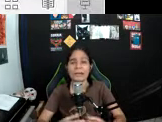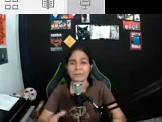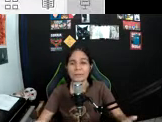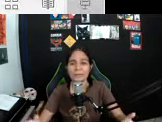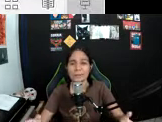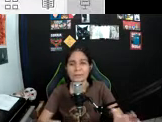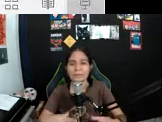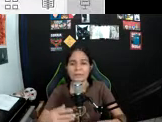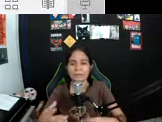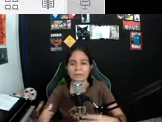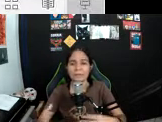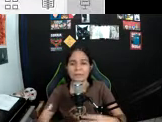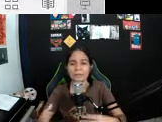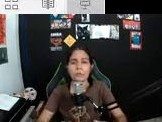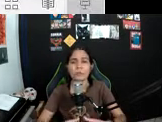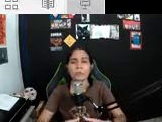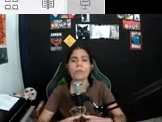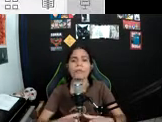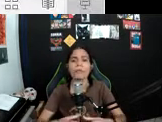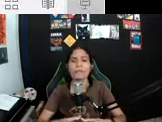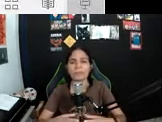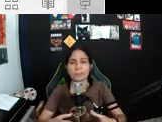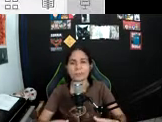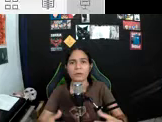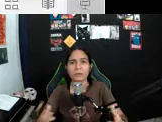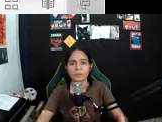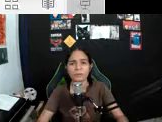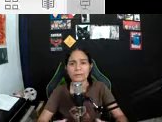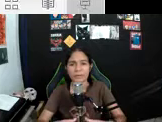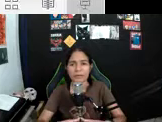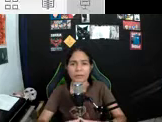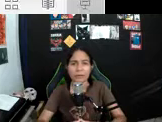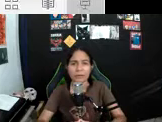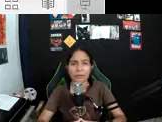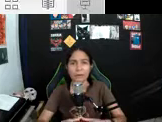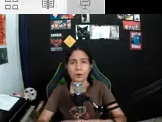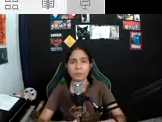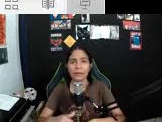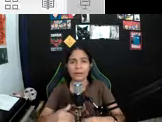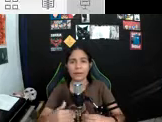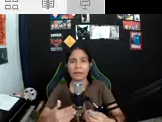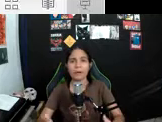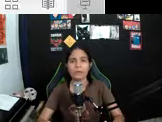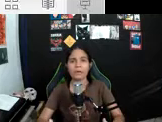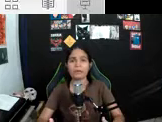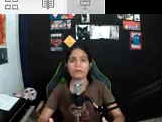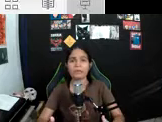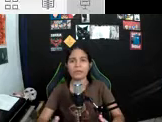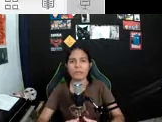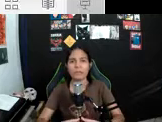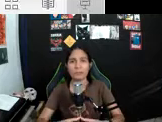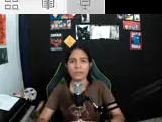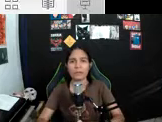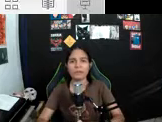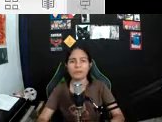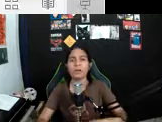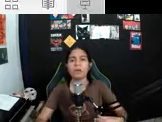Então, as mídias sociais cada vez mais evoluem e você saber como utilizar, né, de forma a não